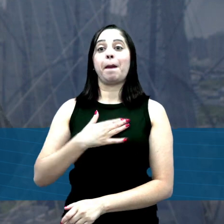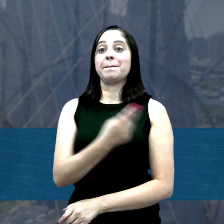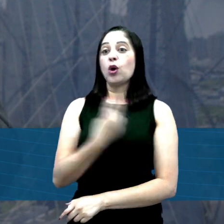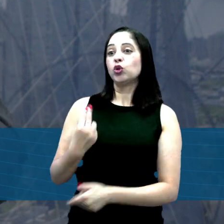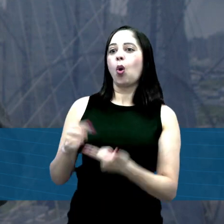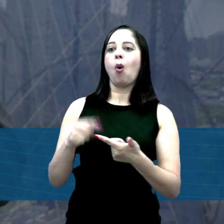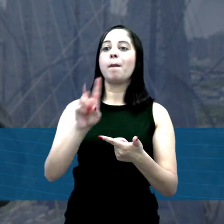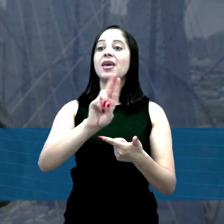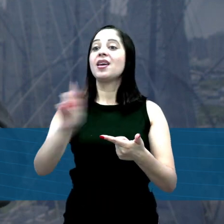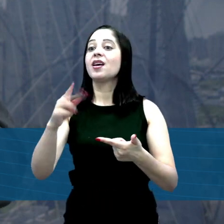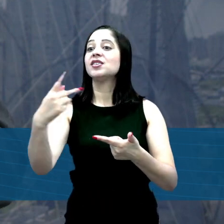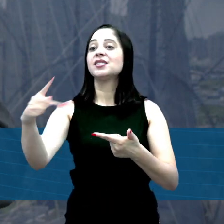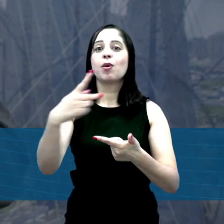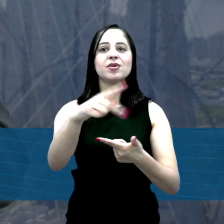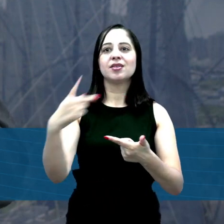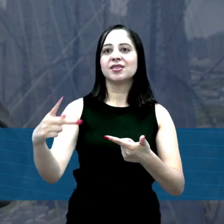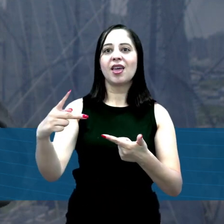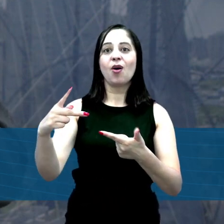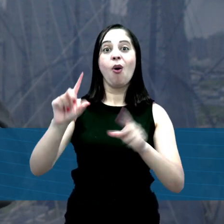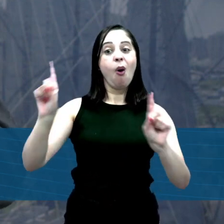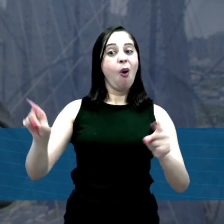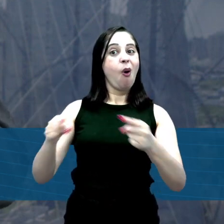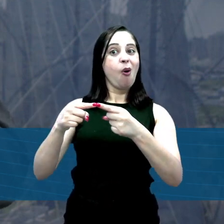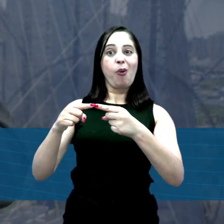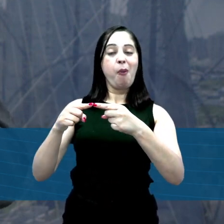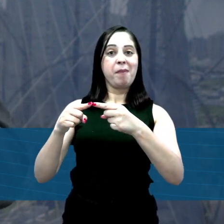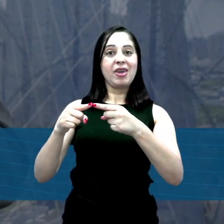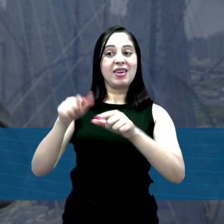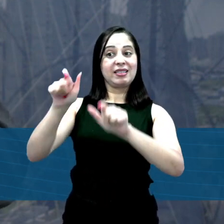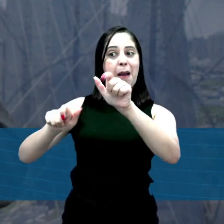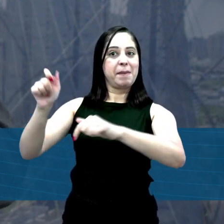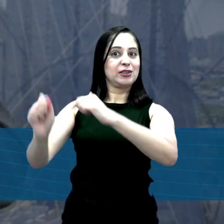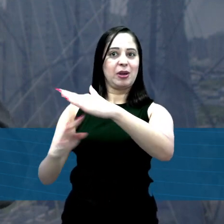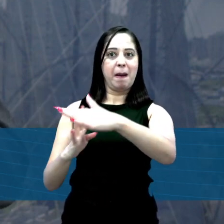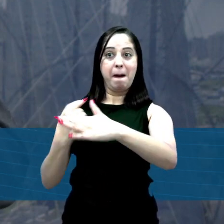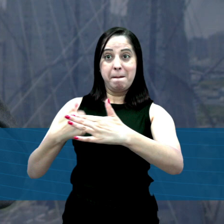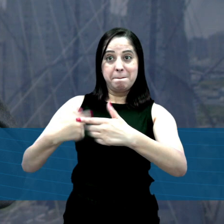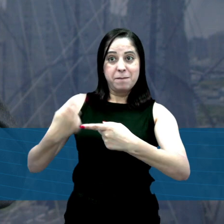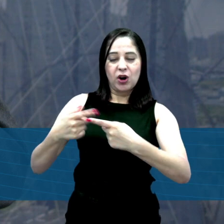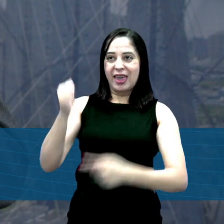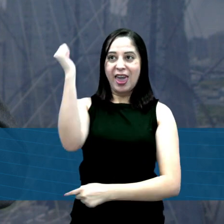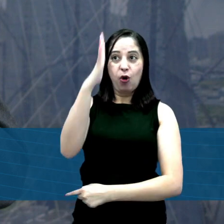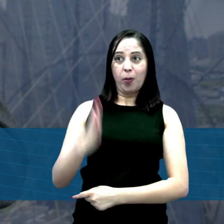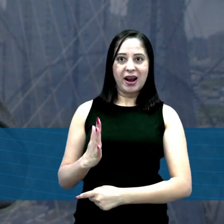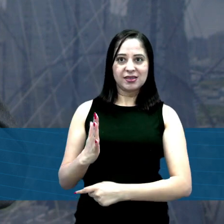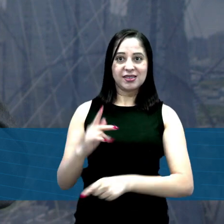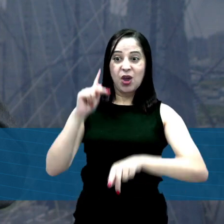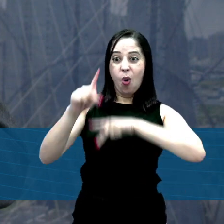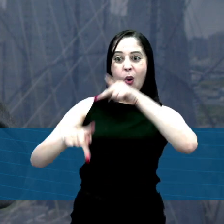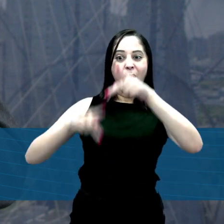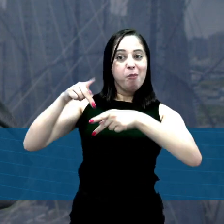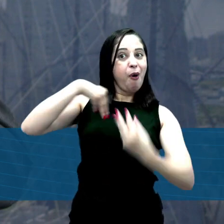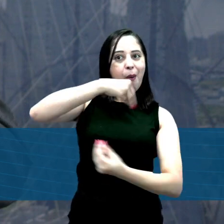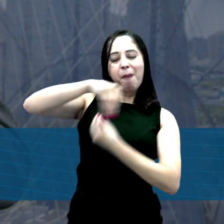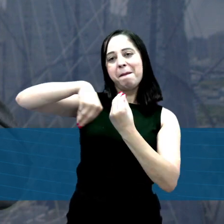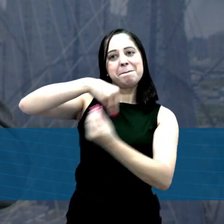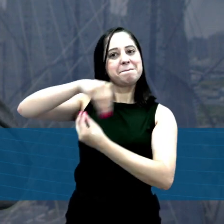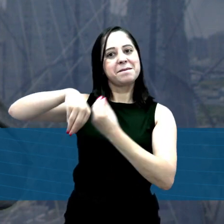do Rafael, são de imigrantes, né? O Brasil, ele é terra de miscigenação social